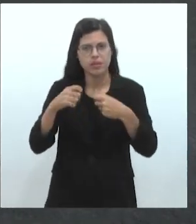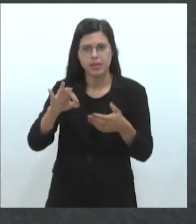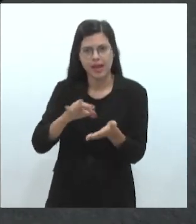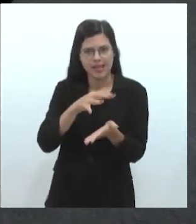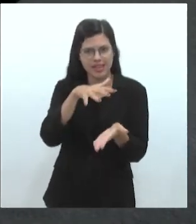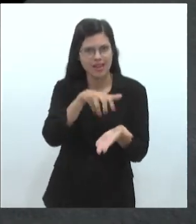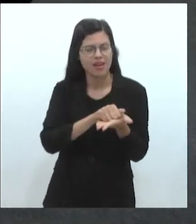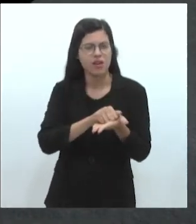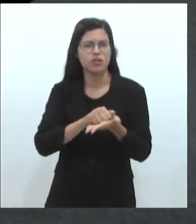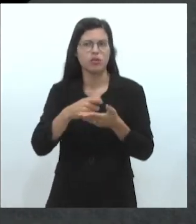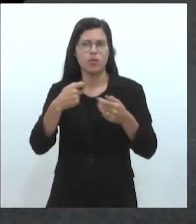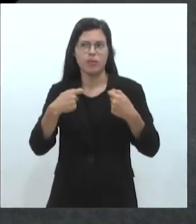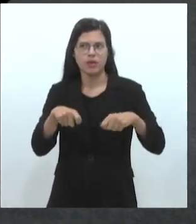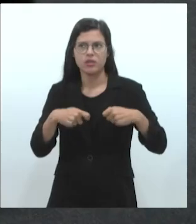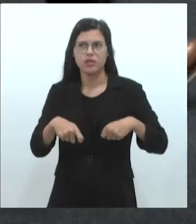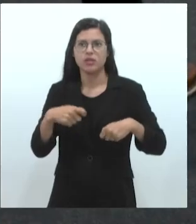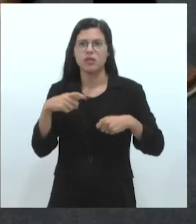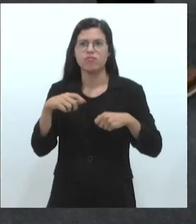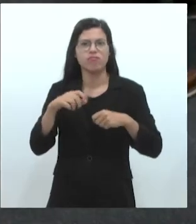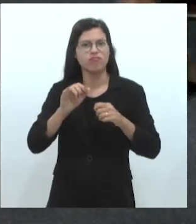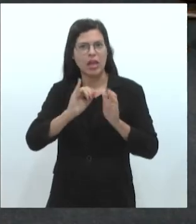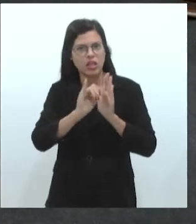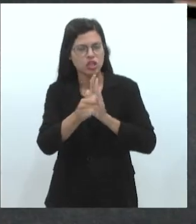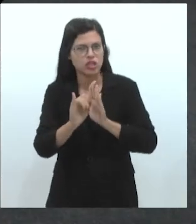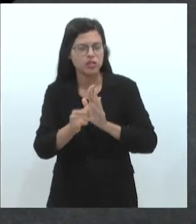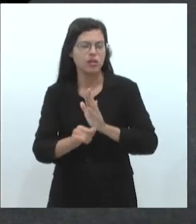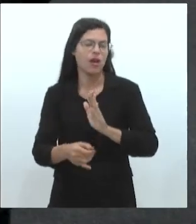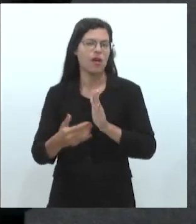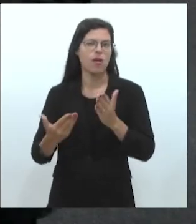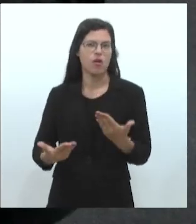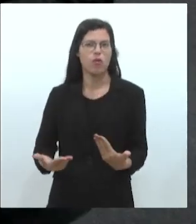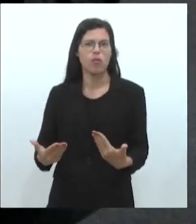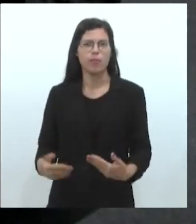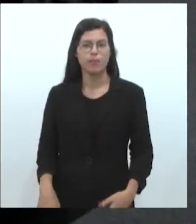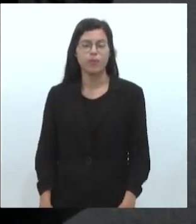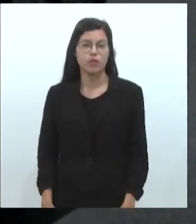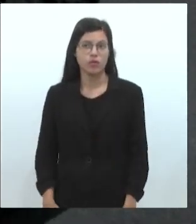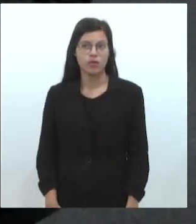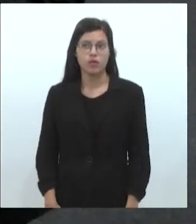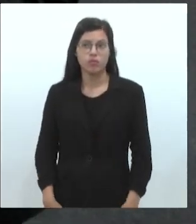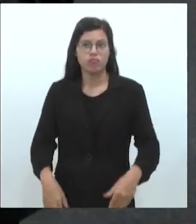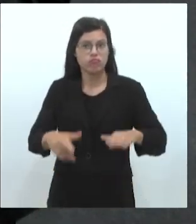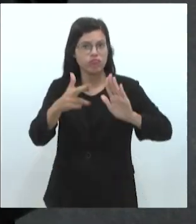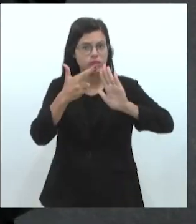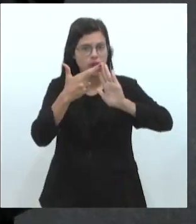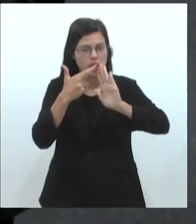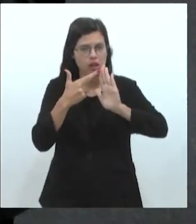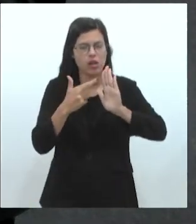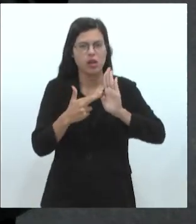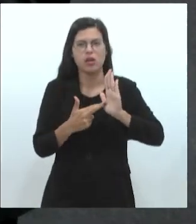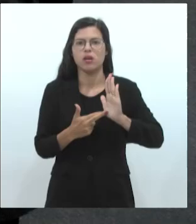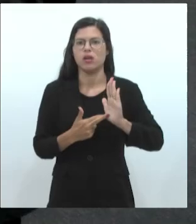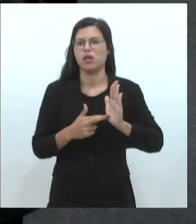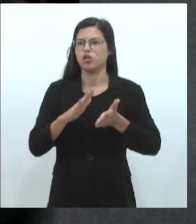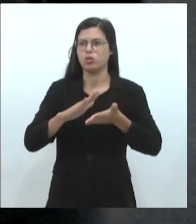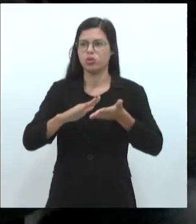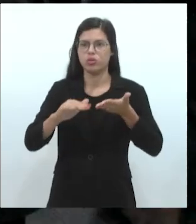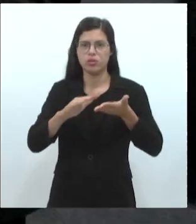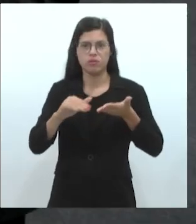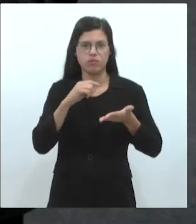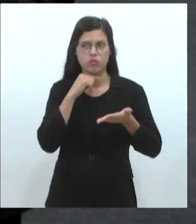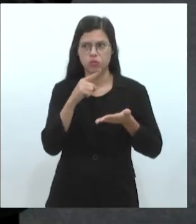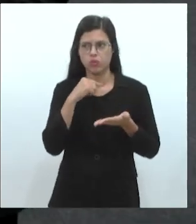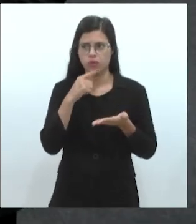mais de uma querendo, tem que ter um edital, tem que ter um desempate, ou seja, normatiza, elimina dúvidas e garante